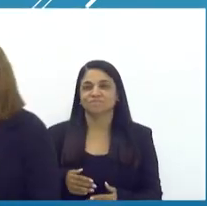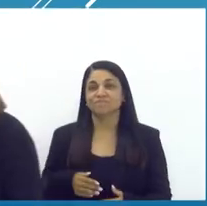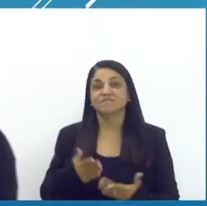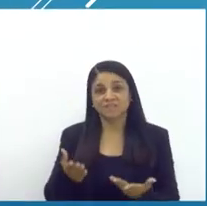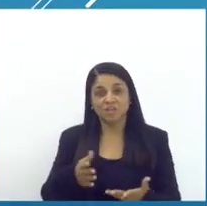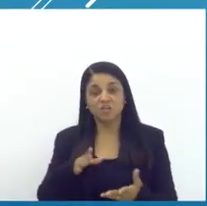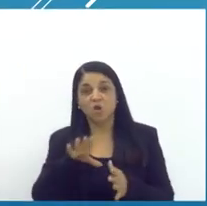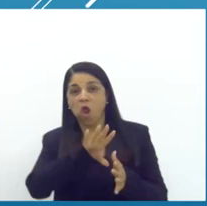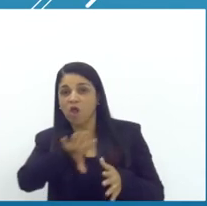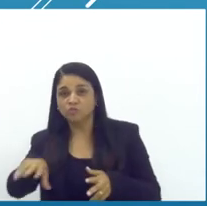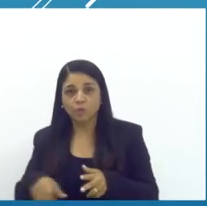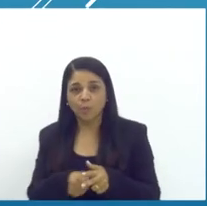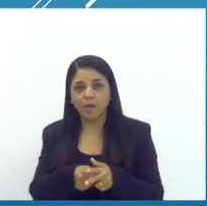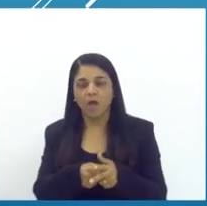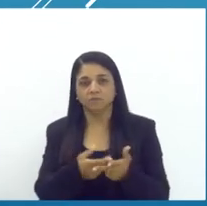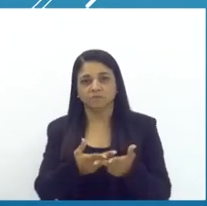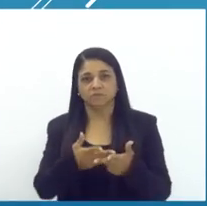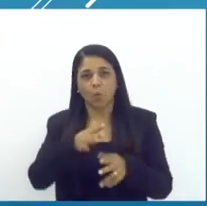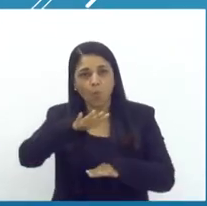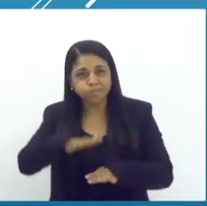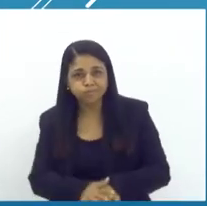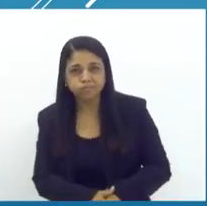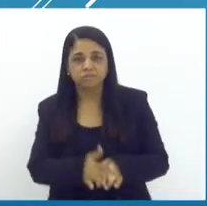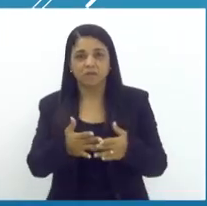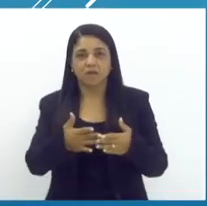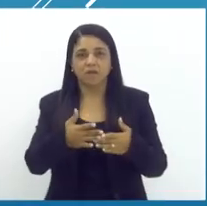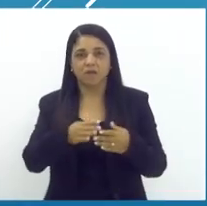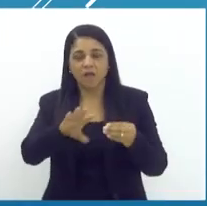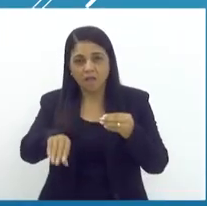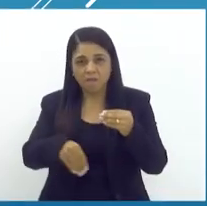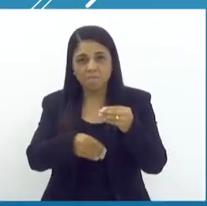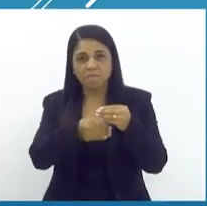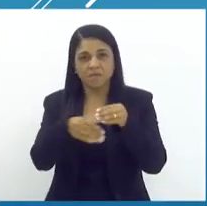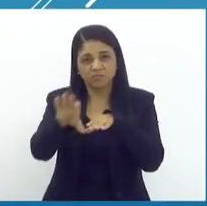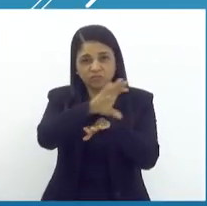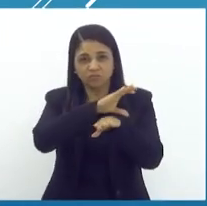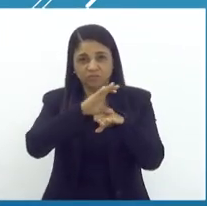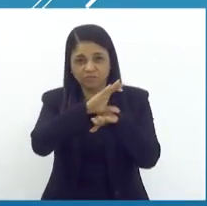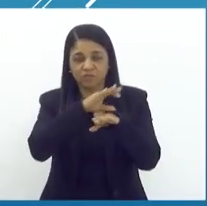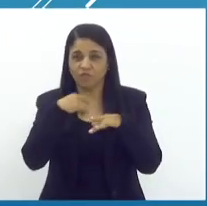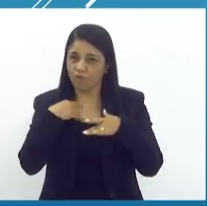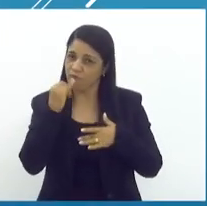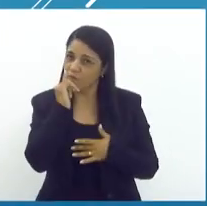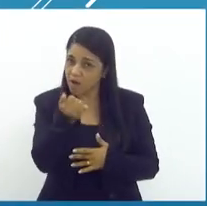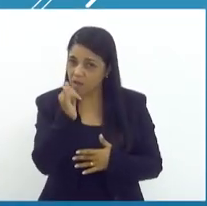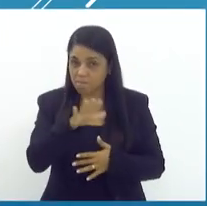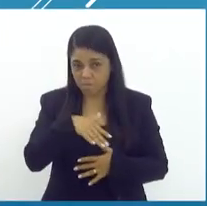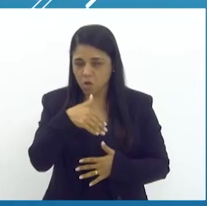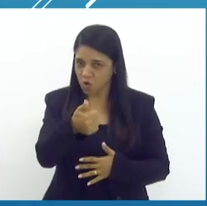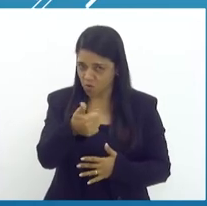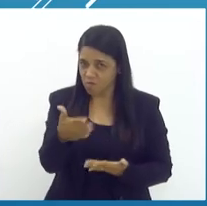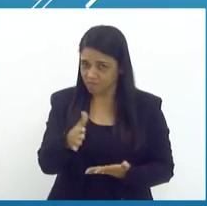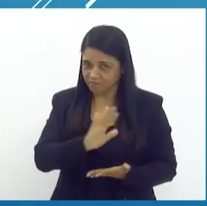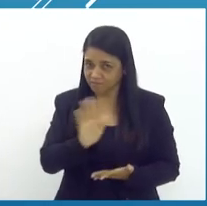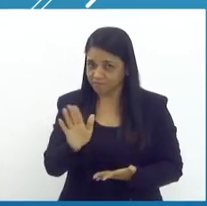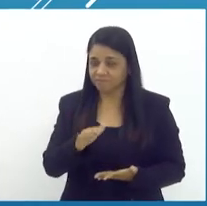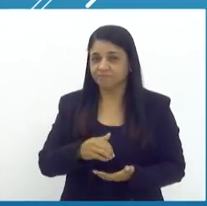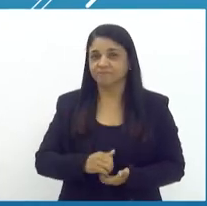mediante uma Emenda Constitucional detalhe que tem um bocado de slide aí mas eu acho que eu vou falando que é melhor